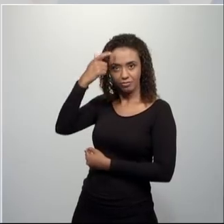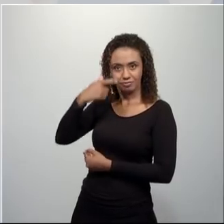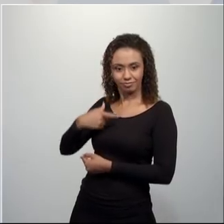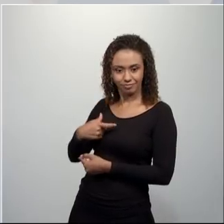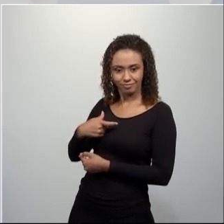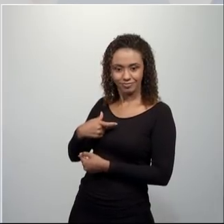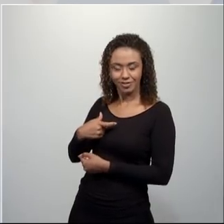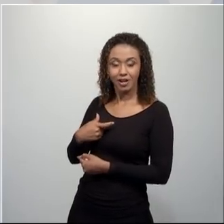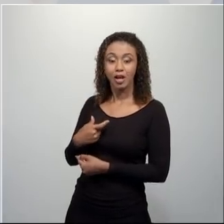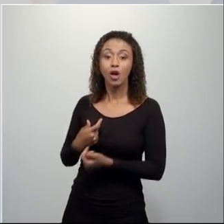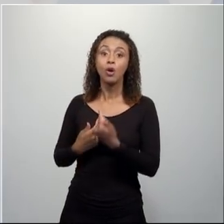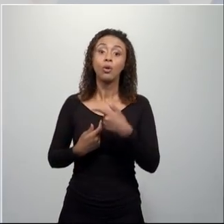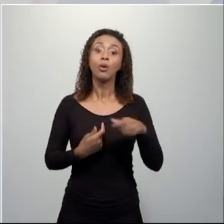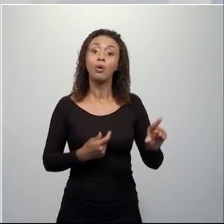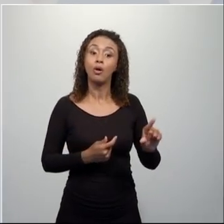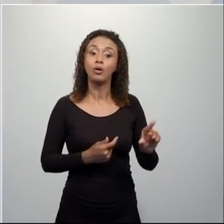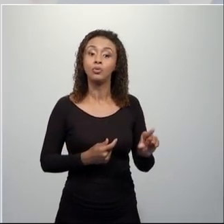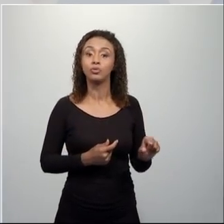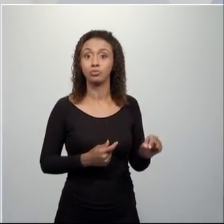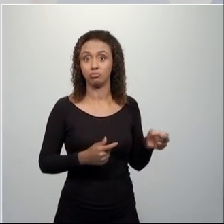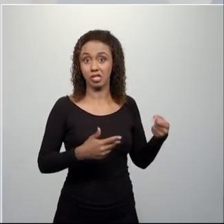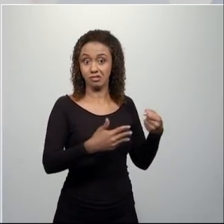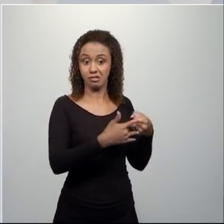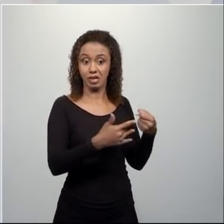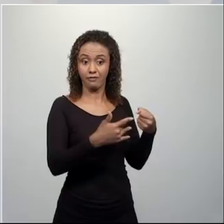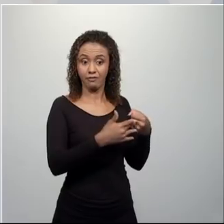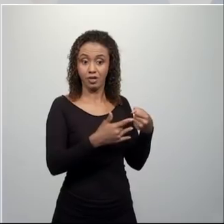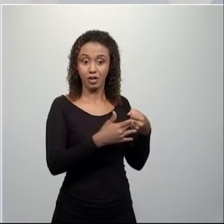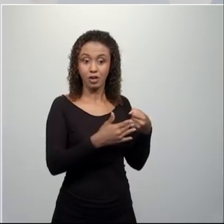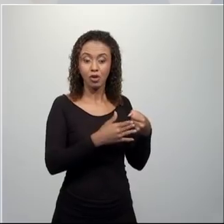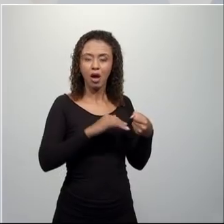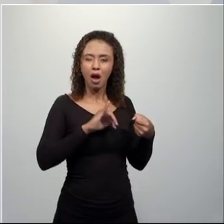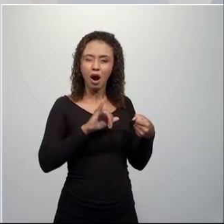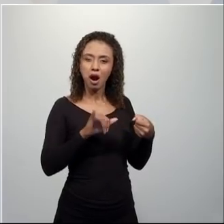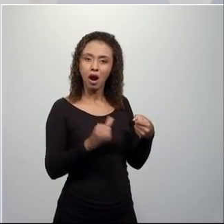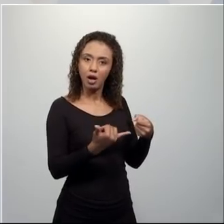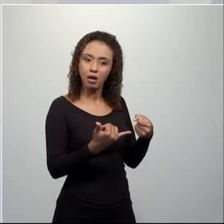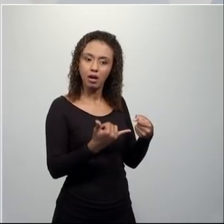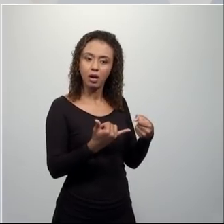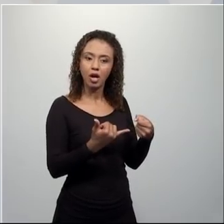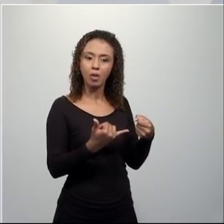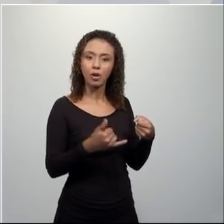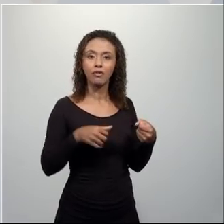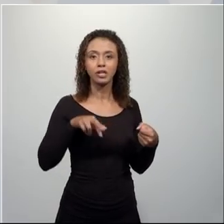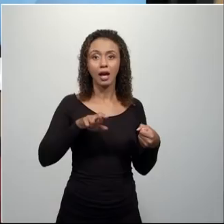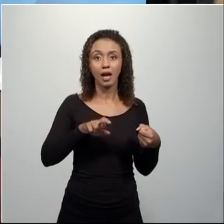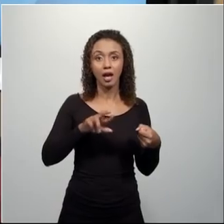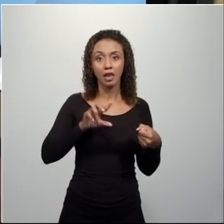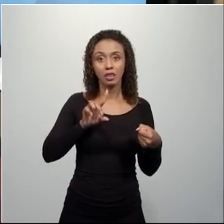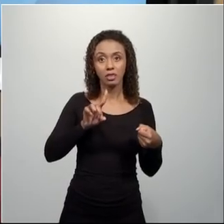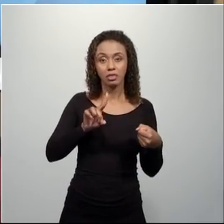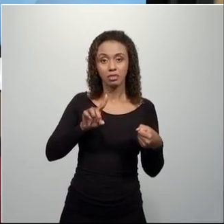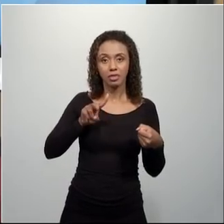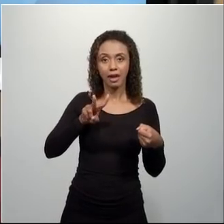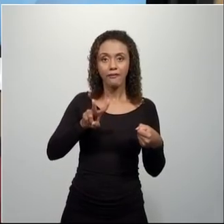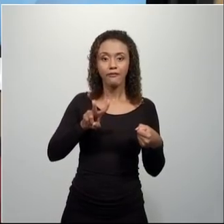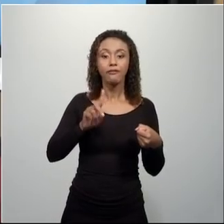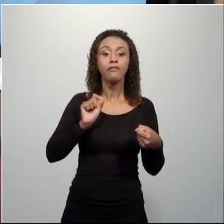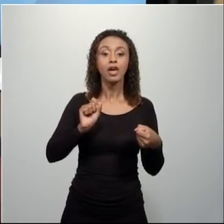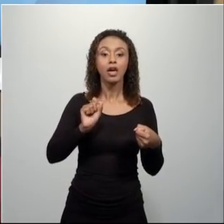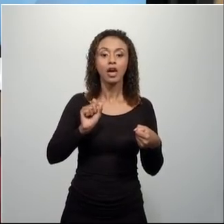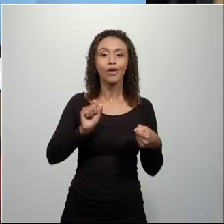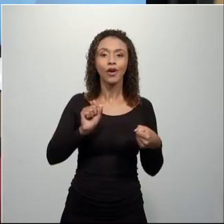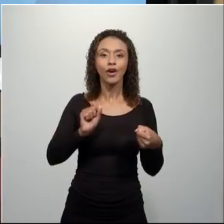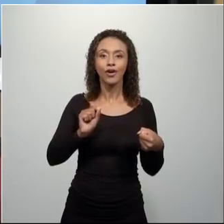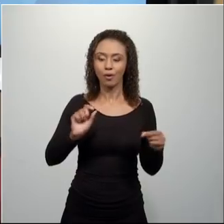eo nesses dois circuitos usando sr de ver o rendeu o point é ponto de encontro que